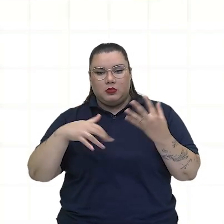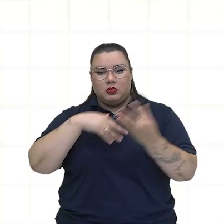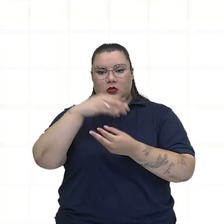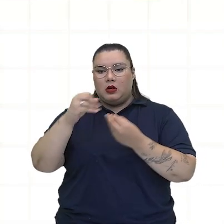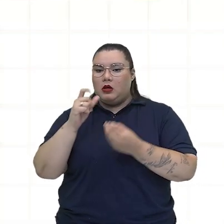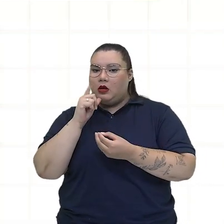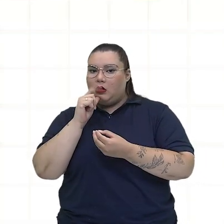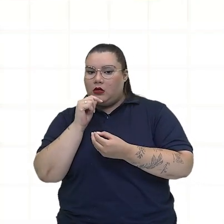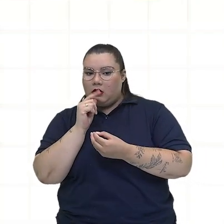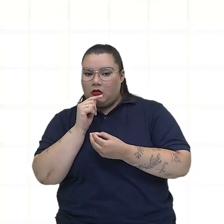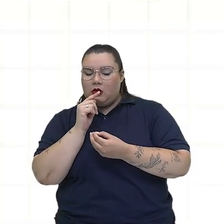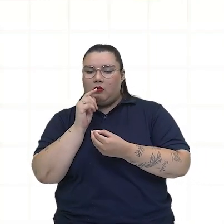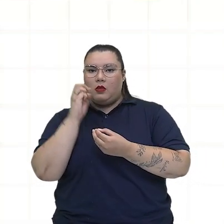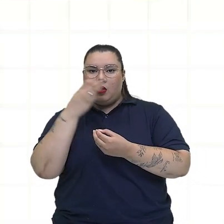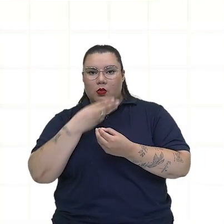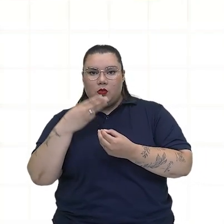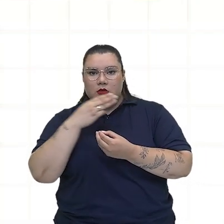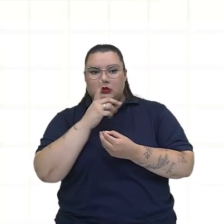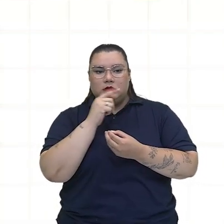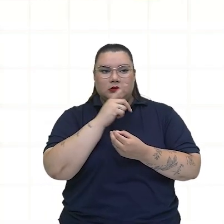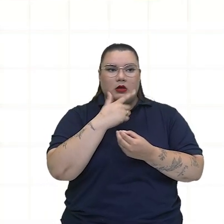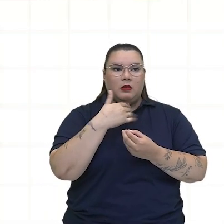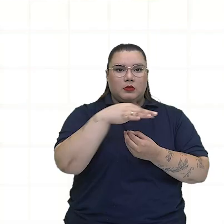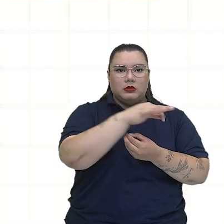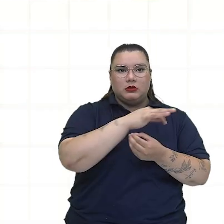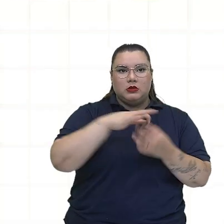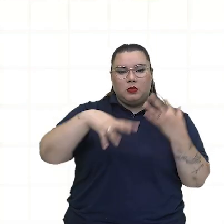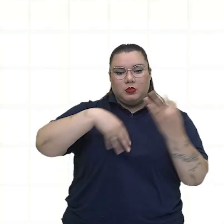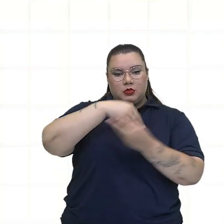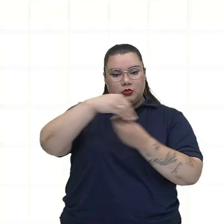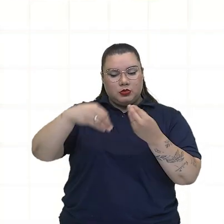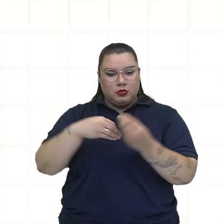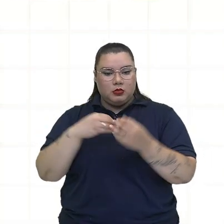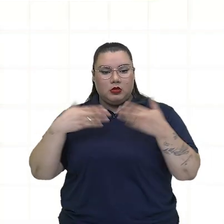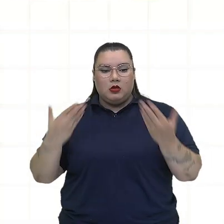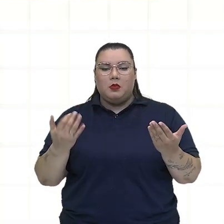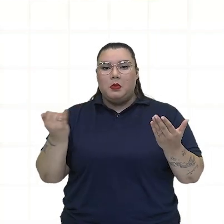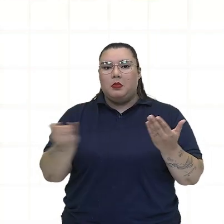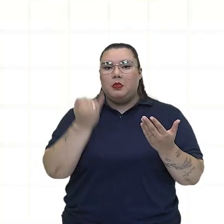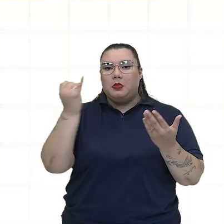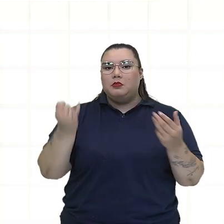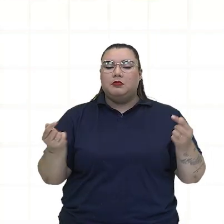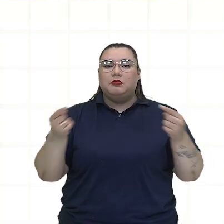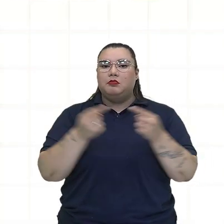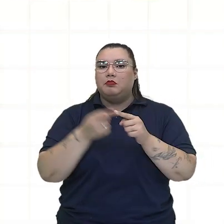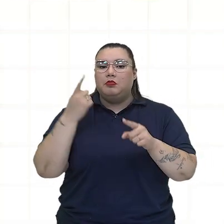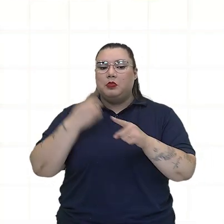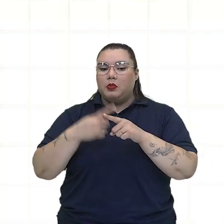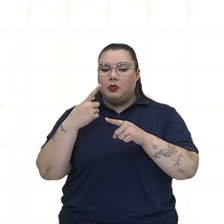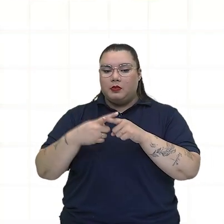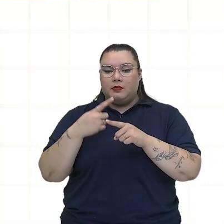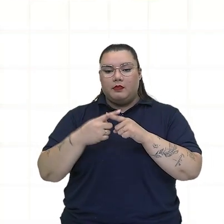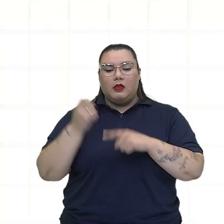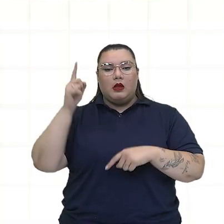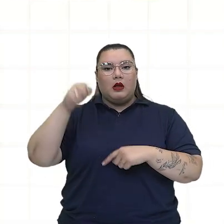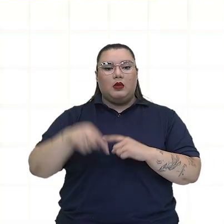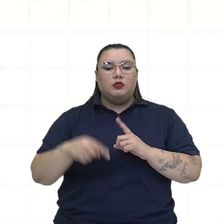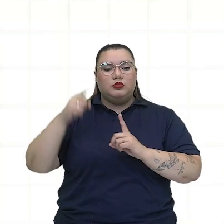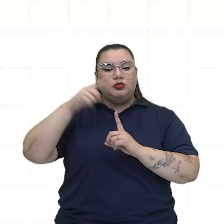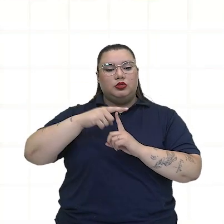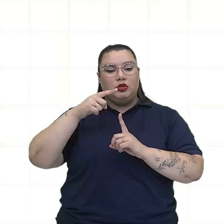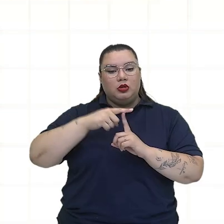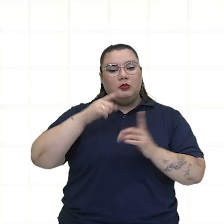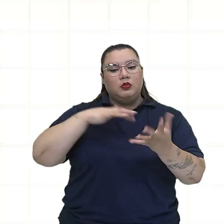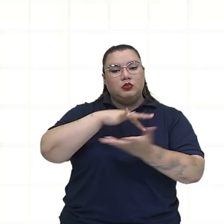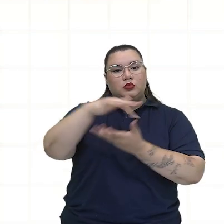água doce com água salgada. E o importante de colocar dessa prática é que ela se apresenta como